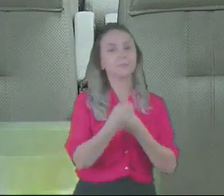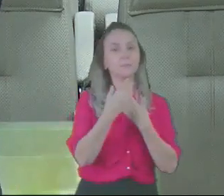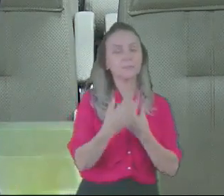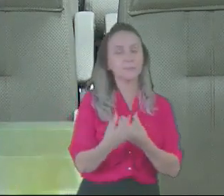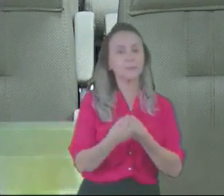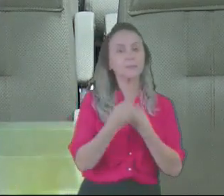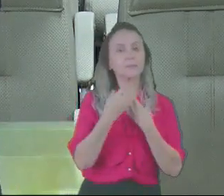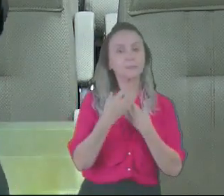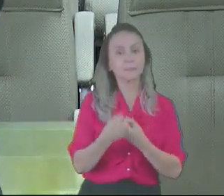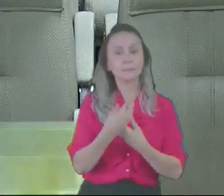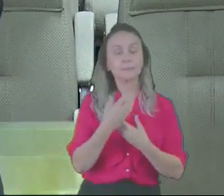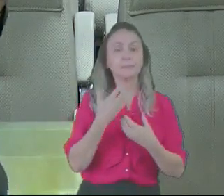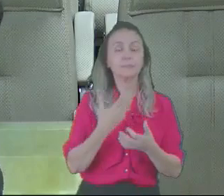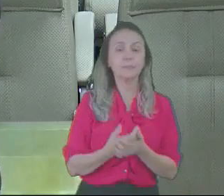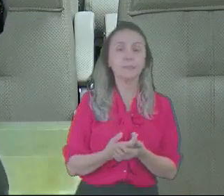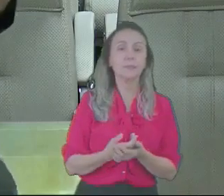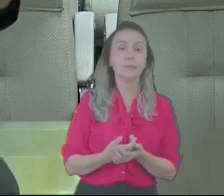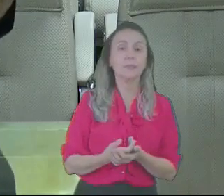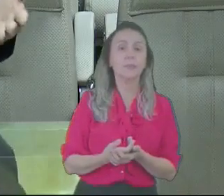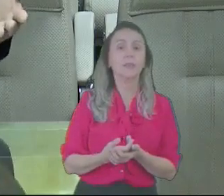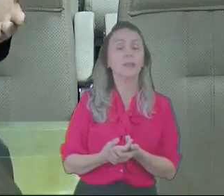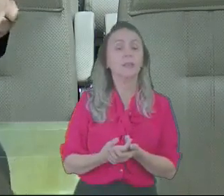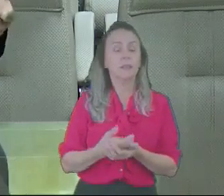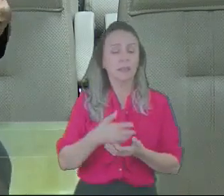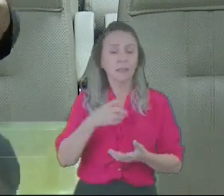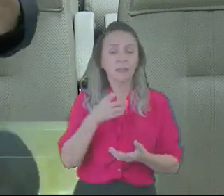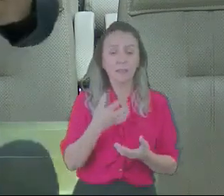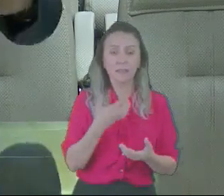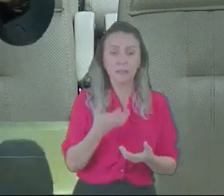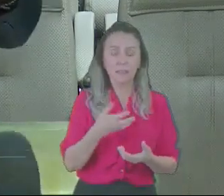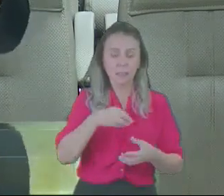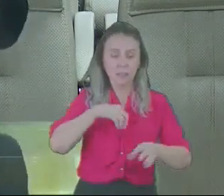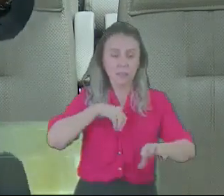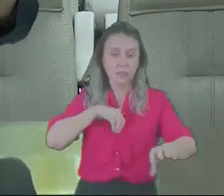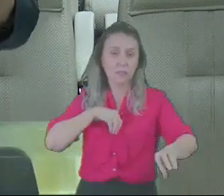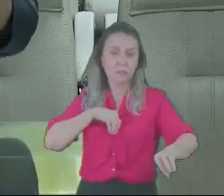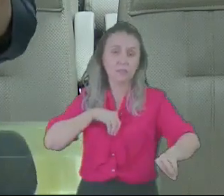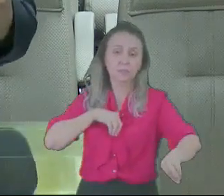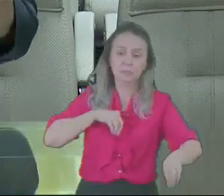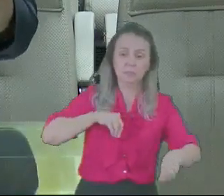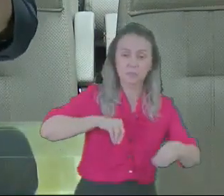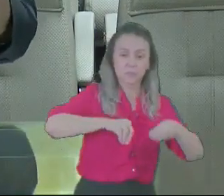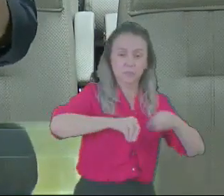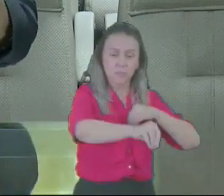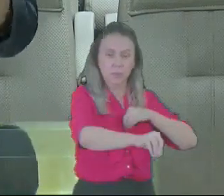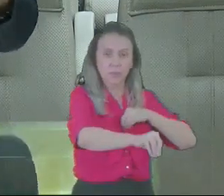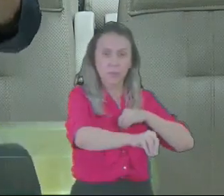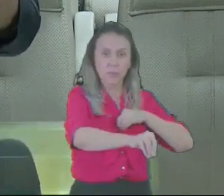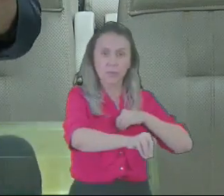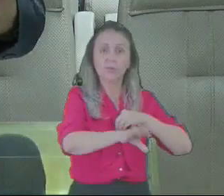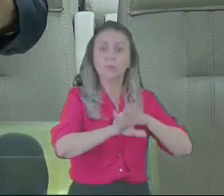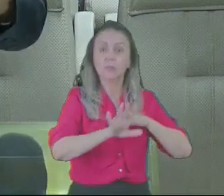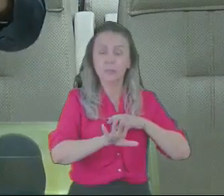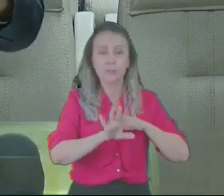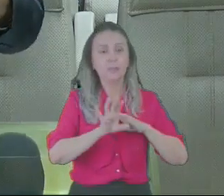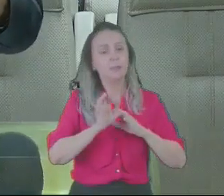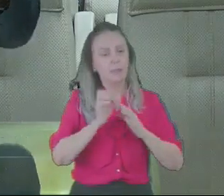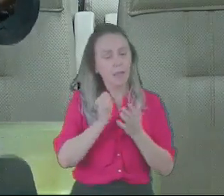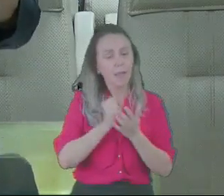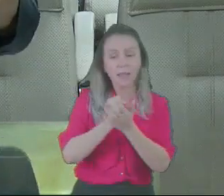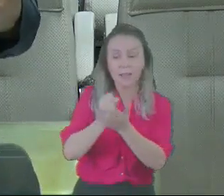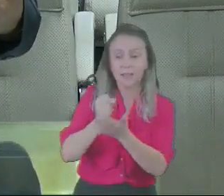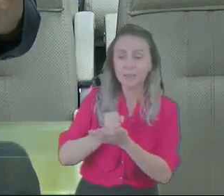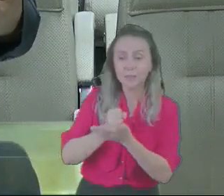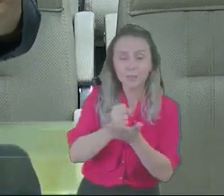Deus nós não possamos querer nada em troca irmãos a humildade a questão de ajudar os outros é